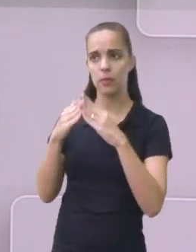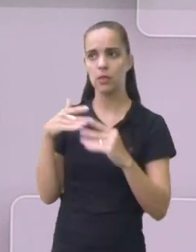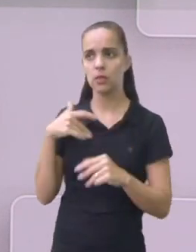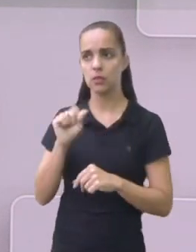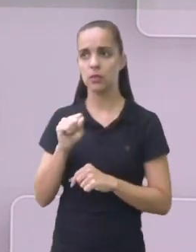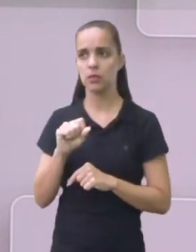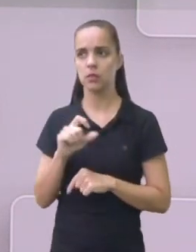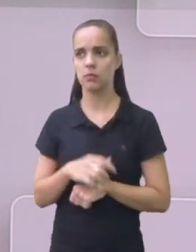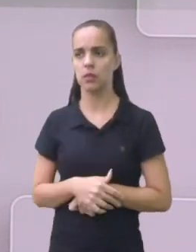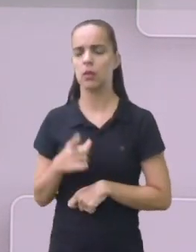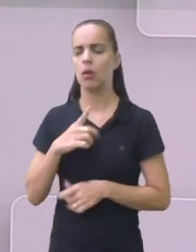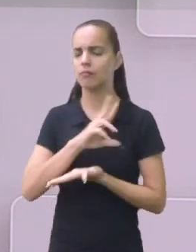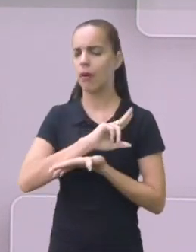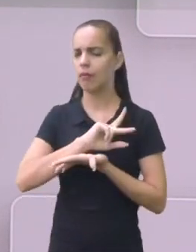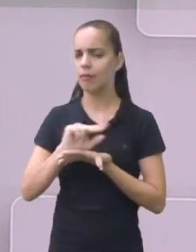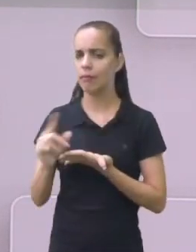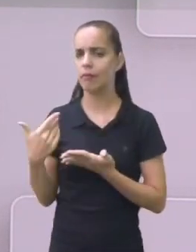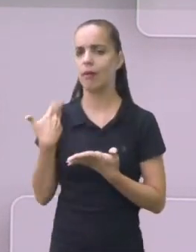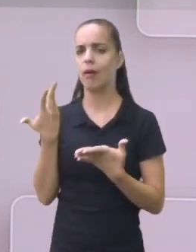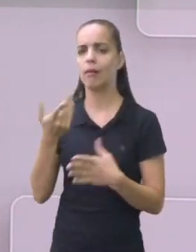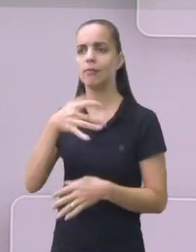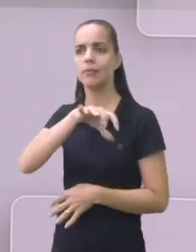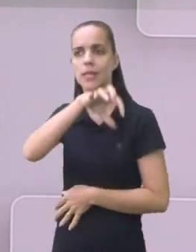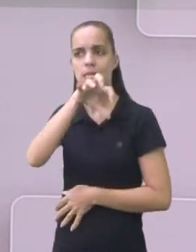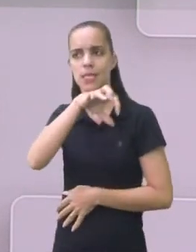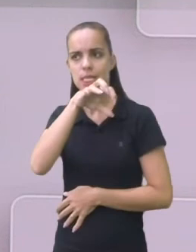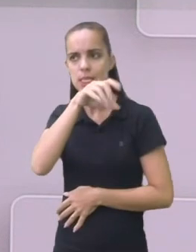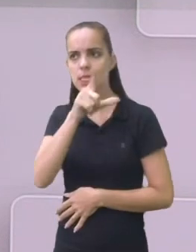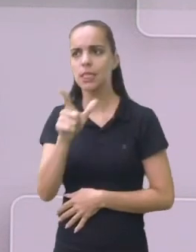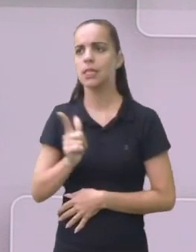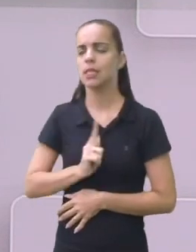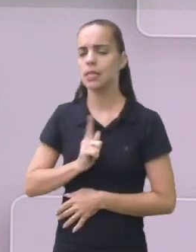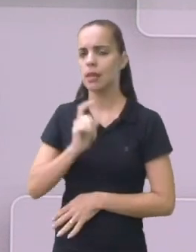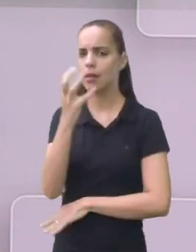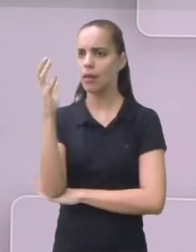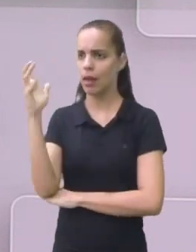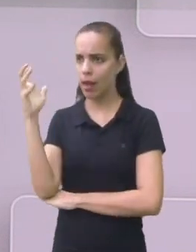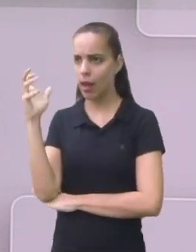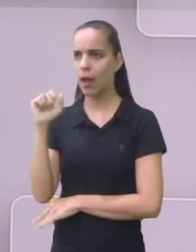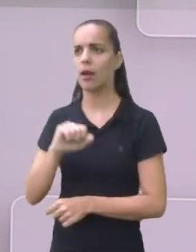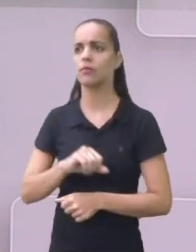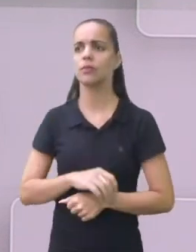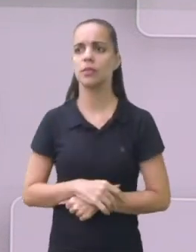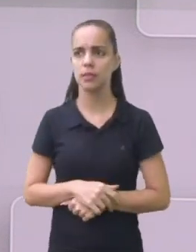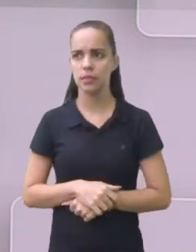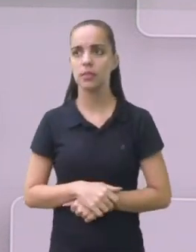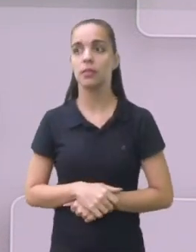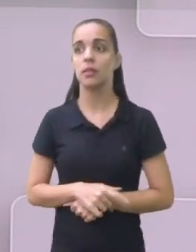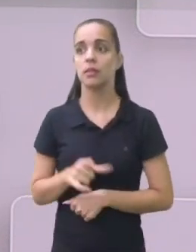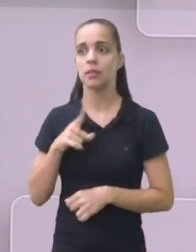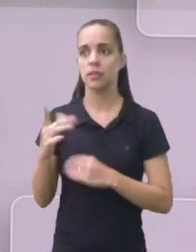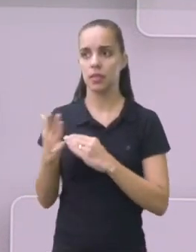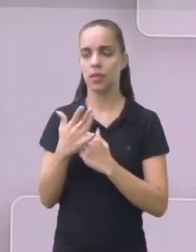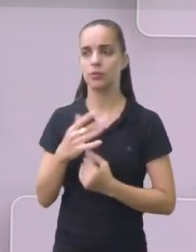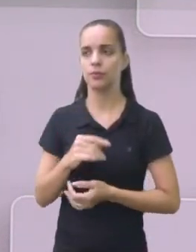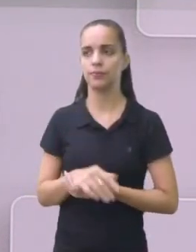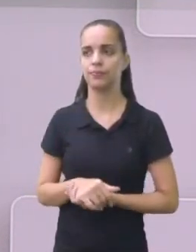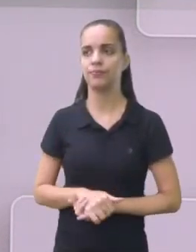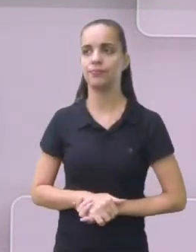Sim, muitos animais vivem em árvores e plantas, então vamos escrever